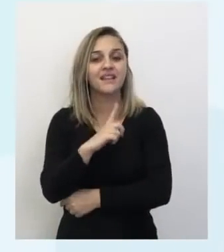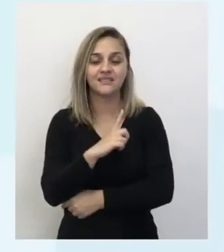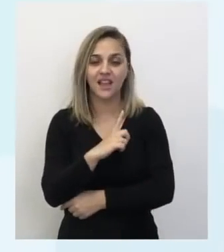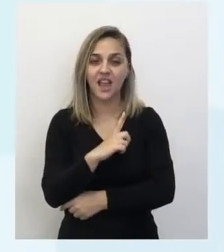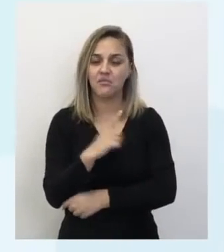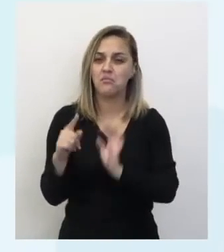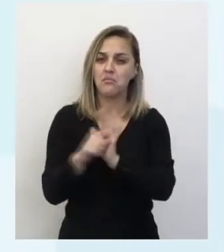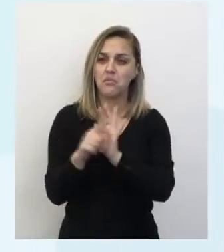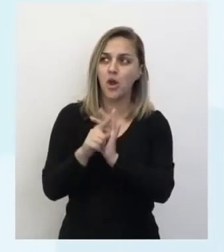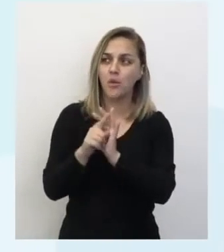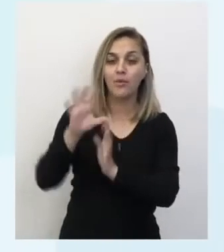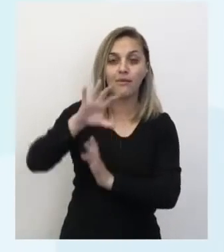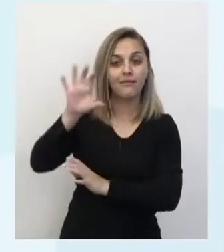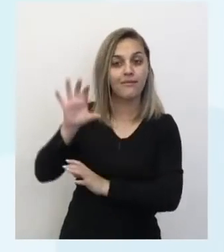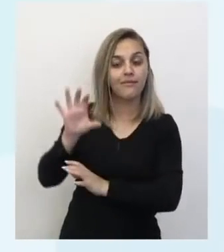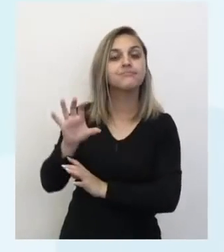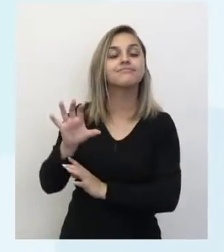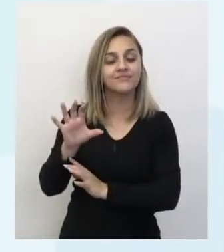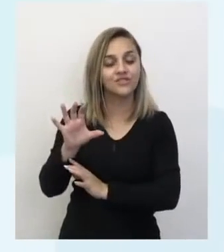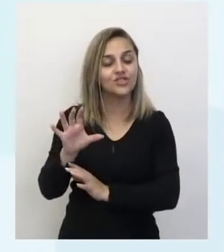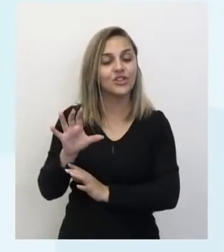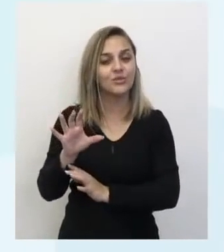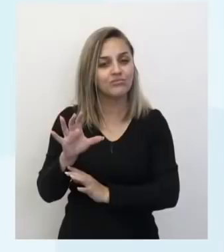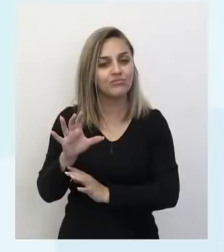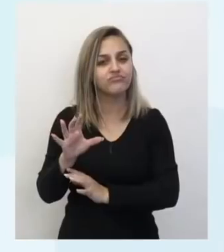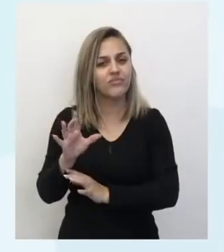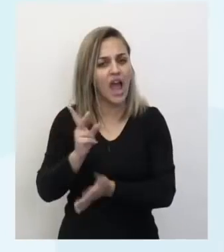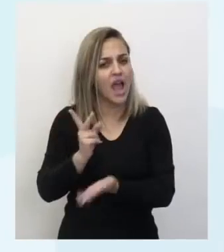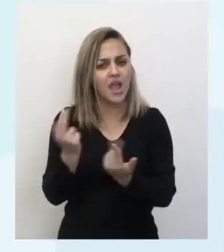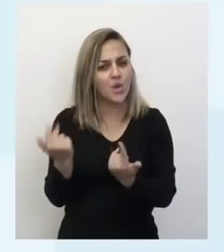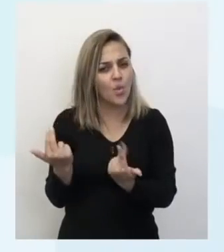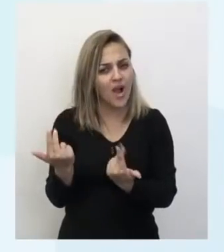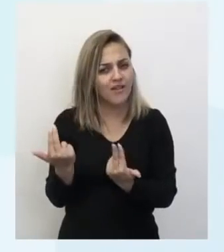interior pratos da cozinha caiçara?